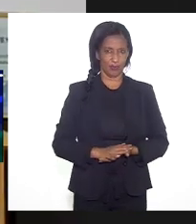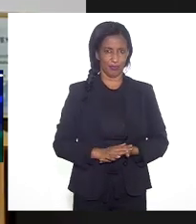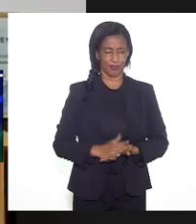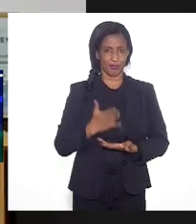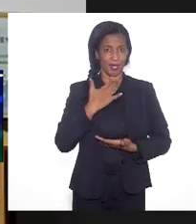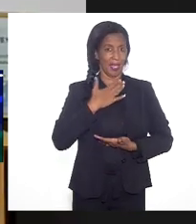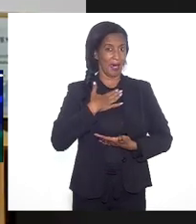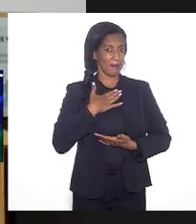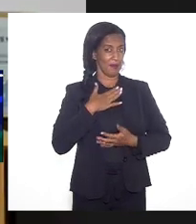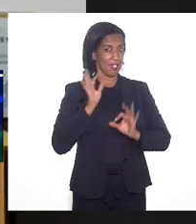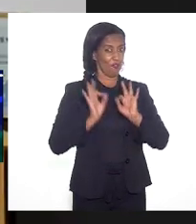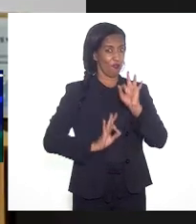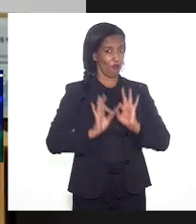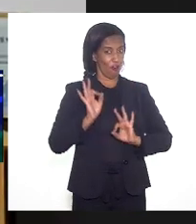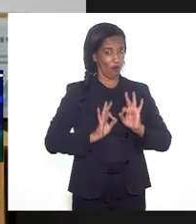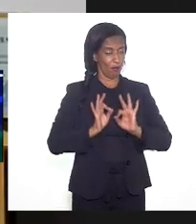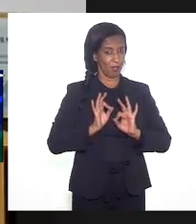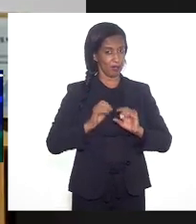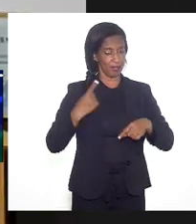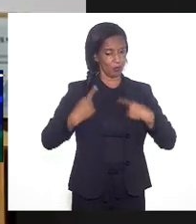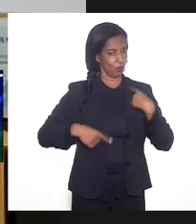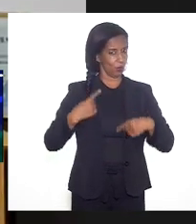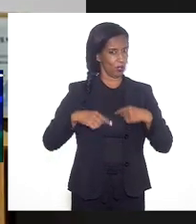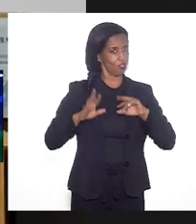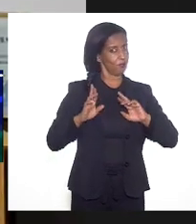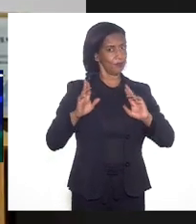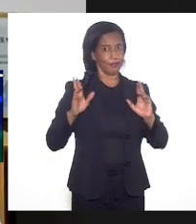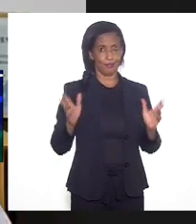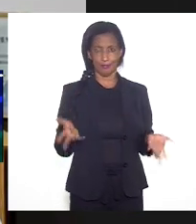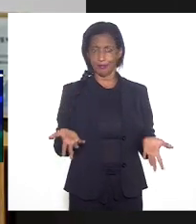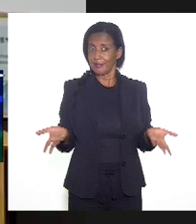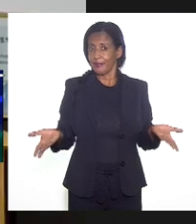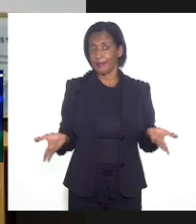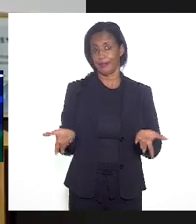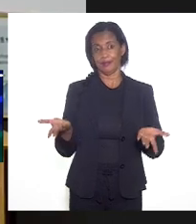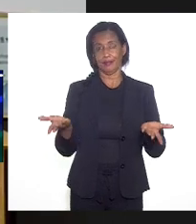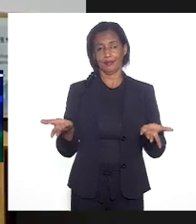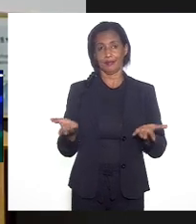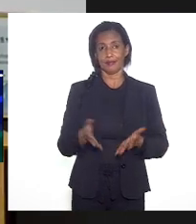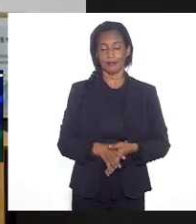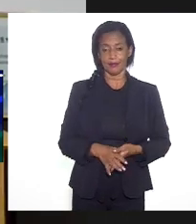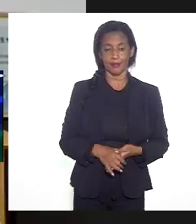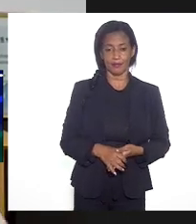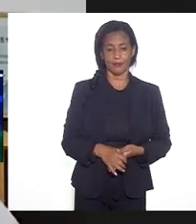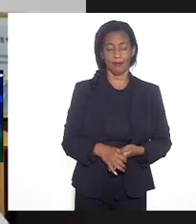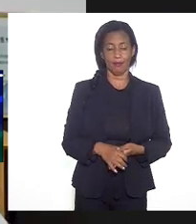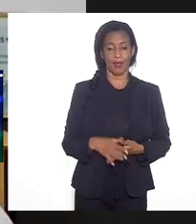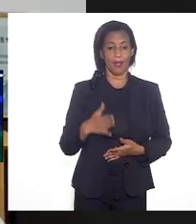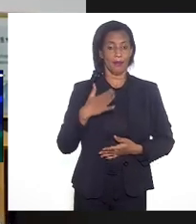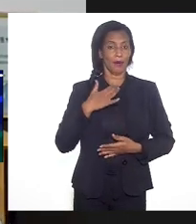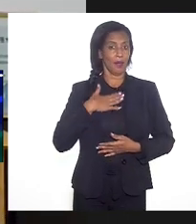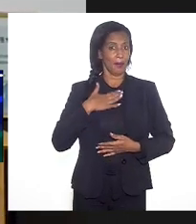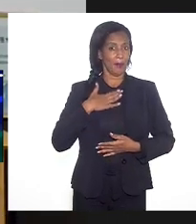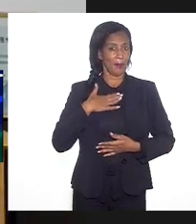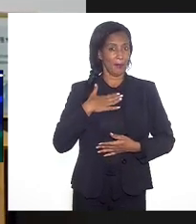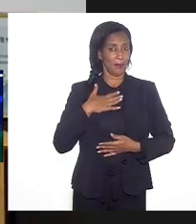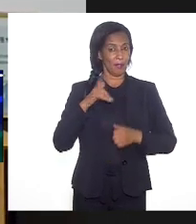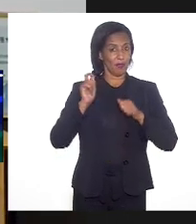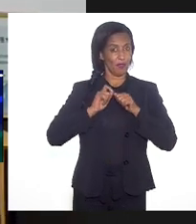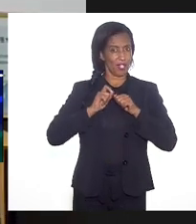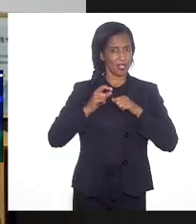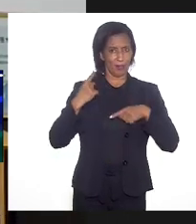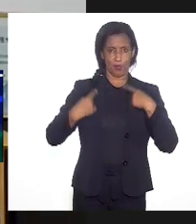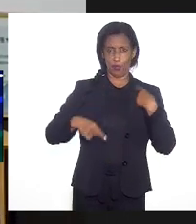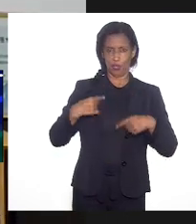forma de fazer política não é esta. Então, sendo assim, pelo menos no meu fazer político,